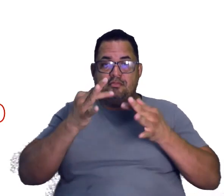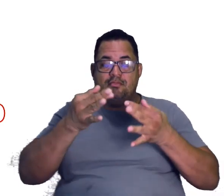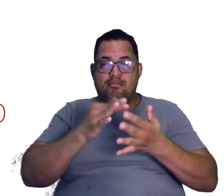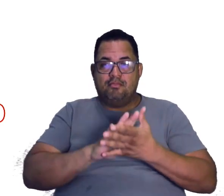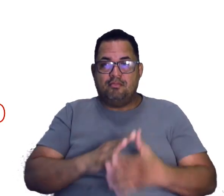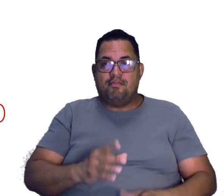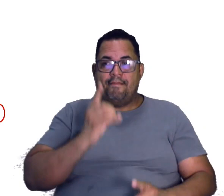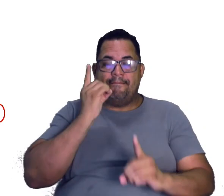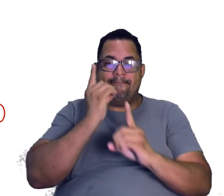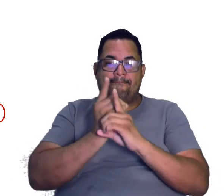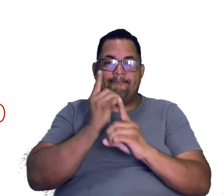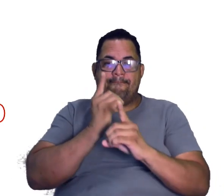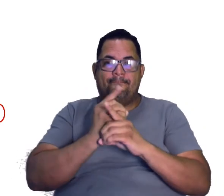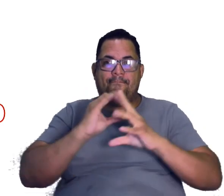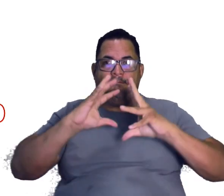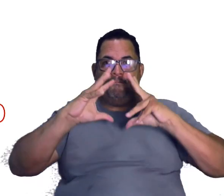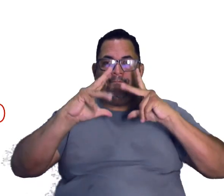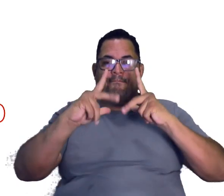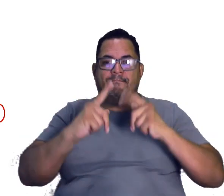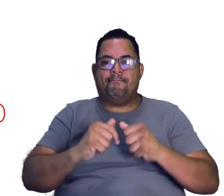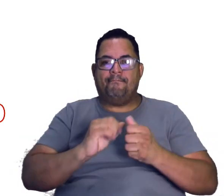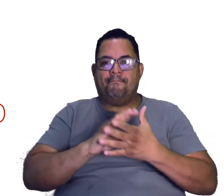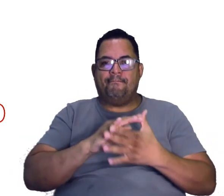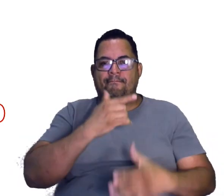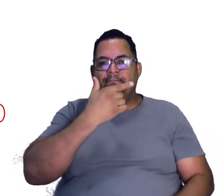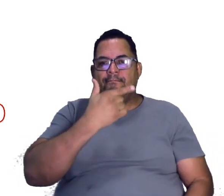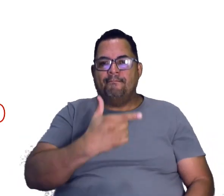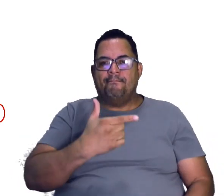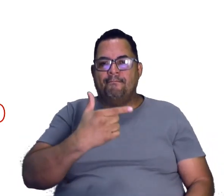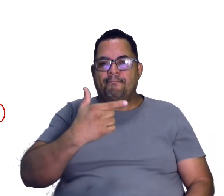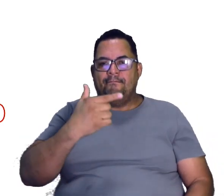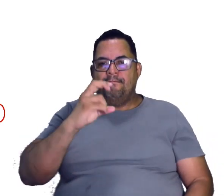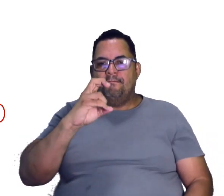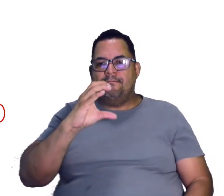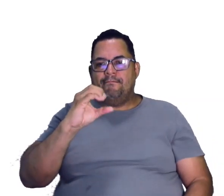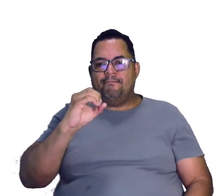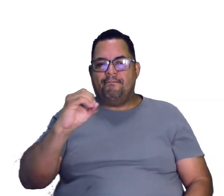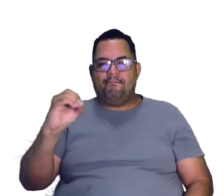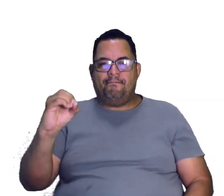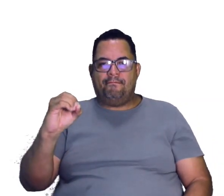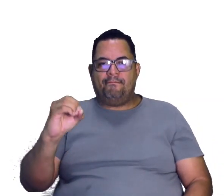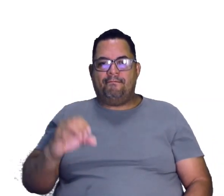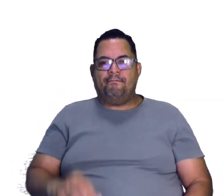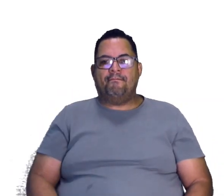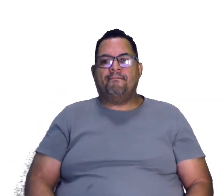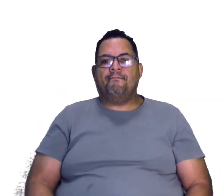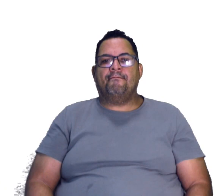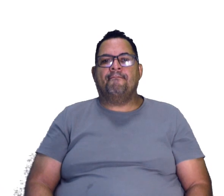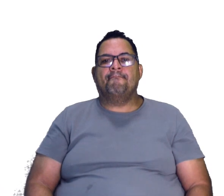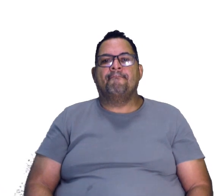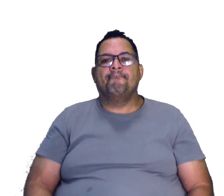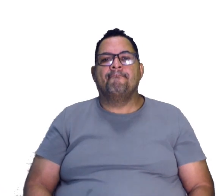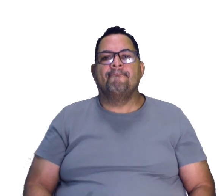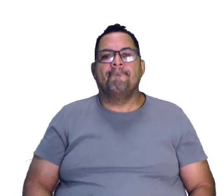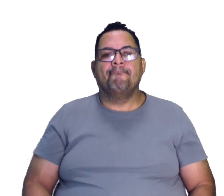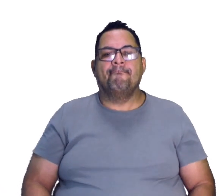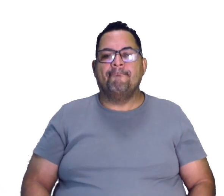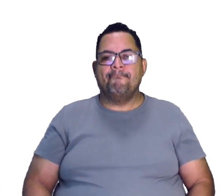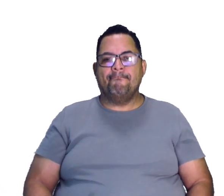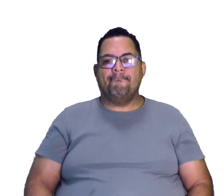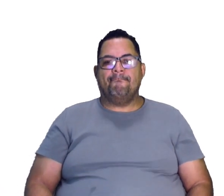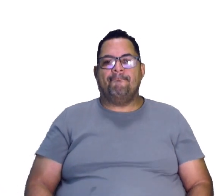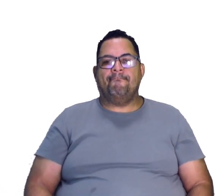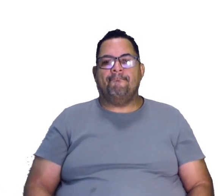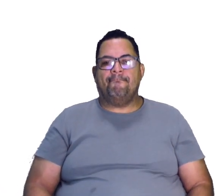gente vai chegar a um total de 250 tomates. Olha só aqui o cálculo todo para vocês. Ó,